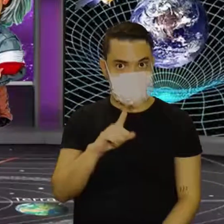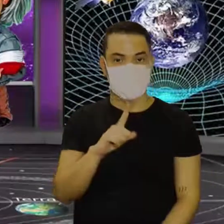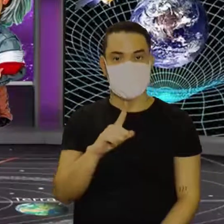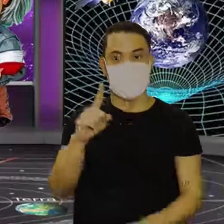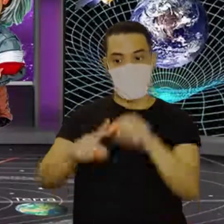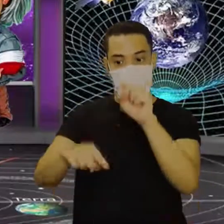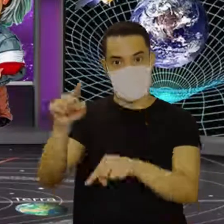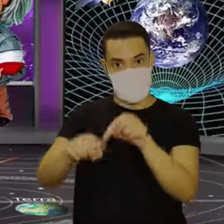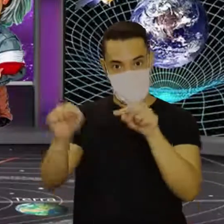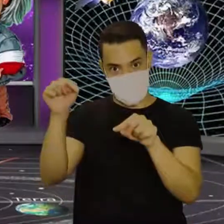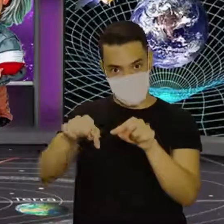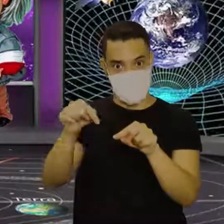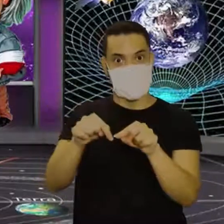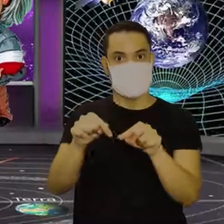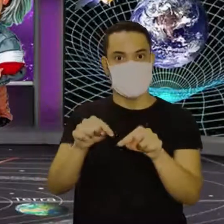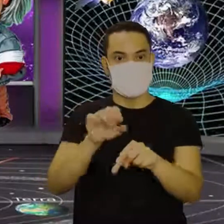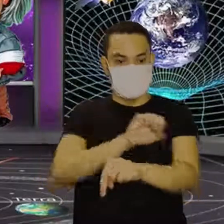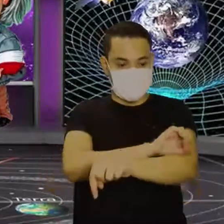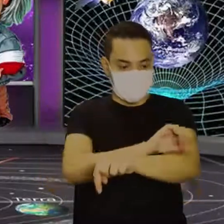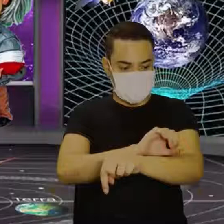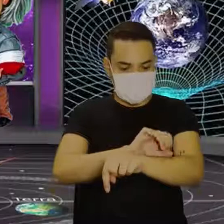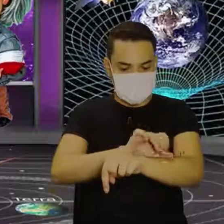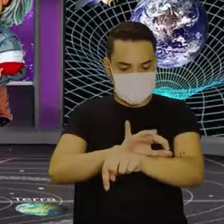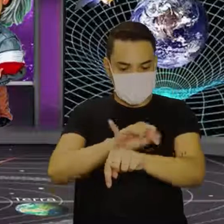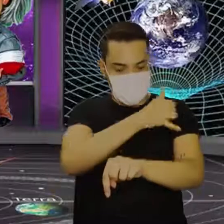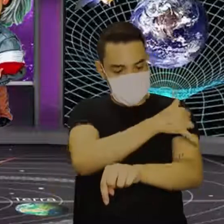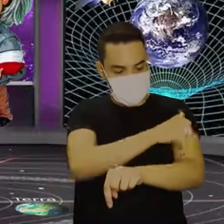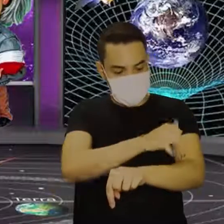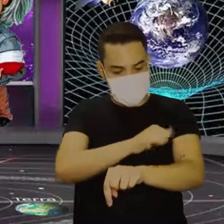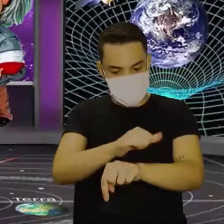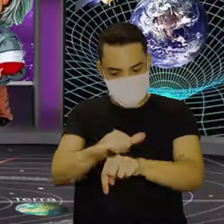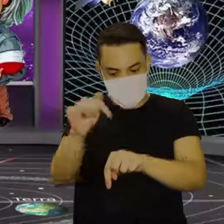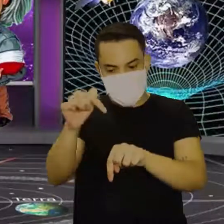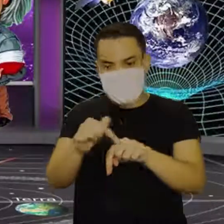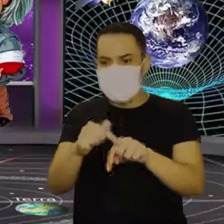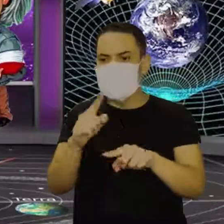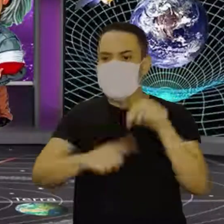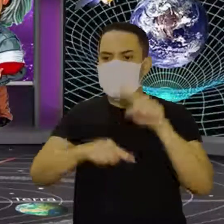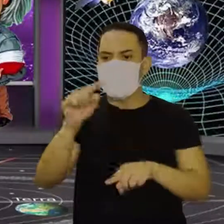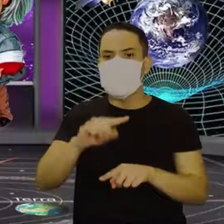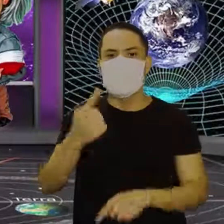equipamento é uma certa quantidade. Então, vocês vão ver que quando você